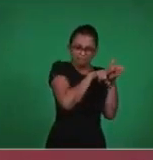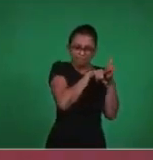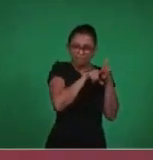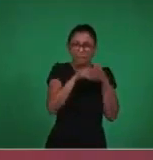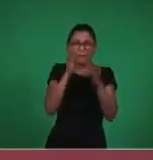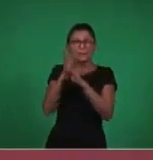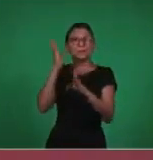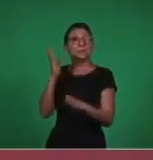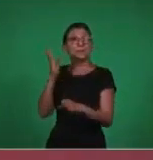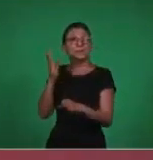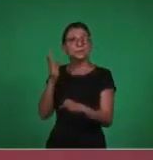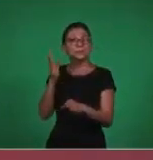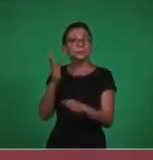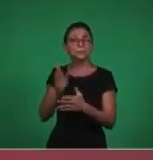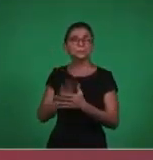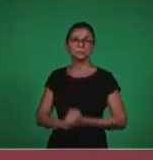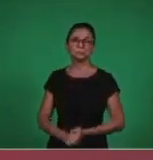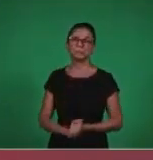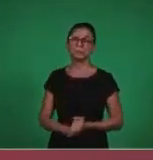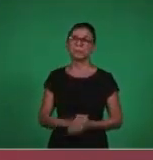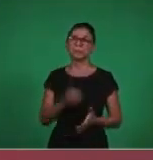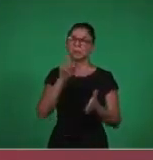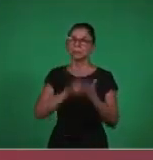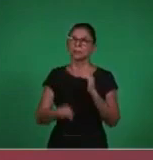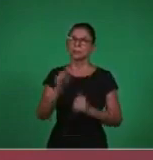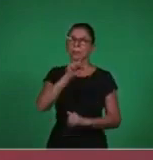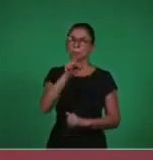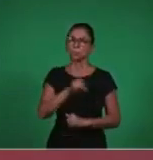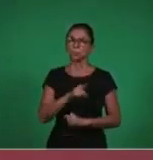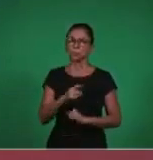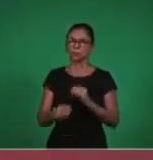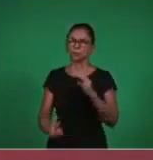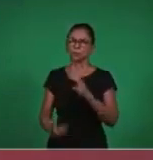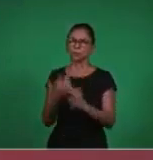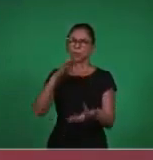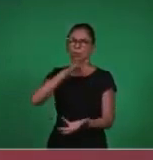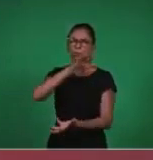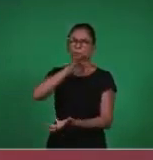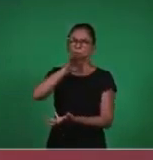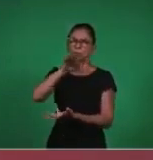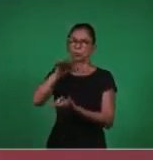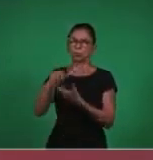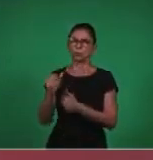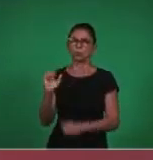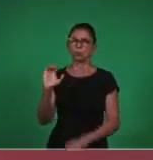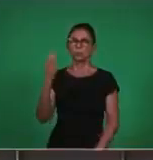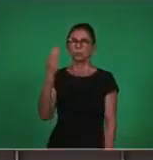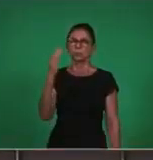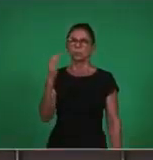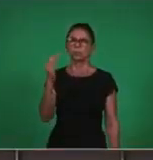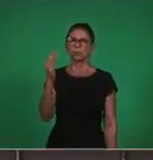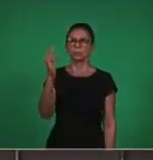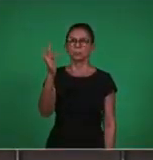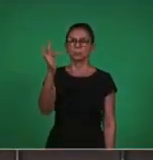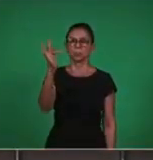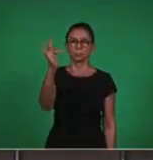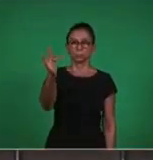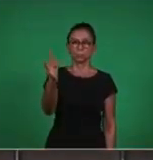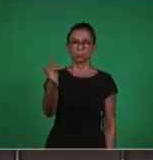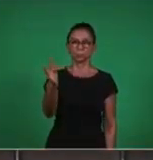os fenômenos da criação estão, já foram descobertos? Eu faço uma pergunta aqui, vamos